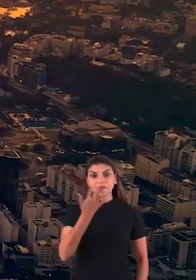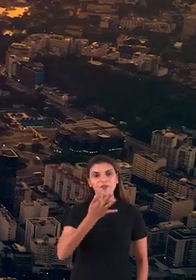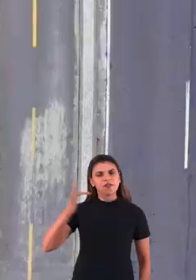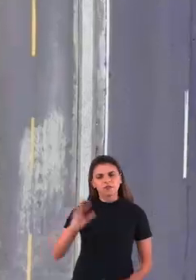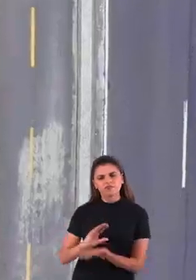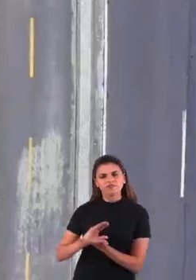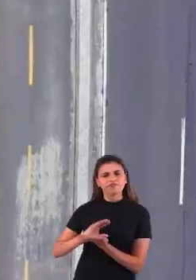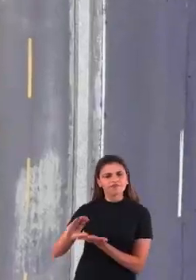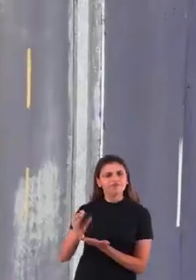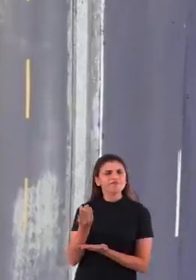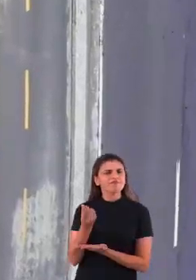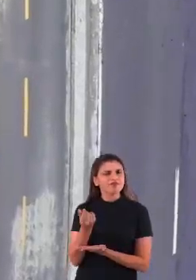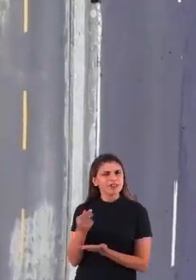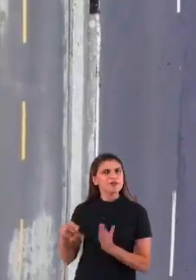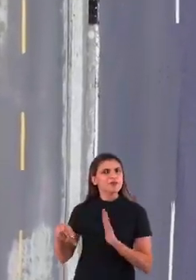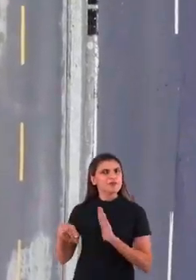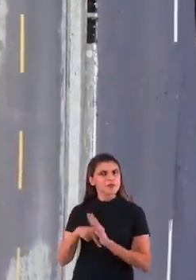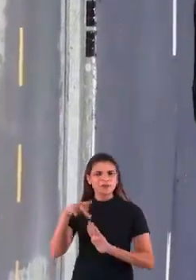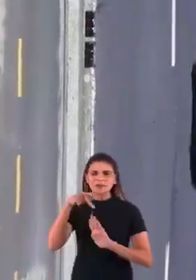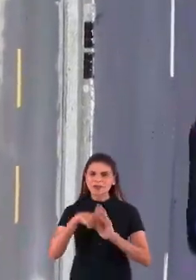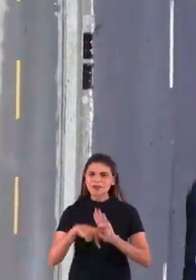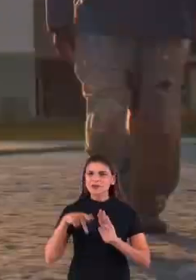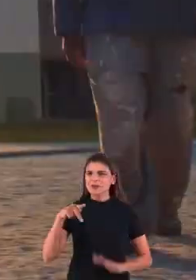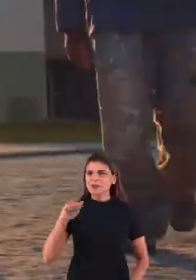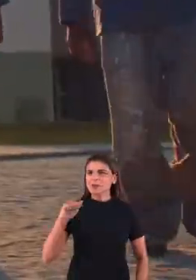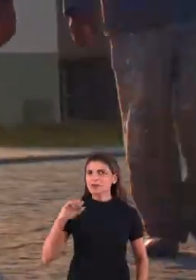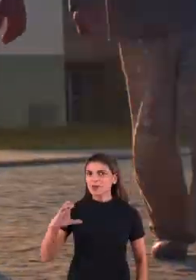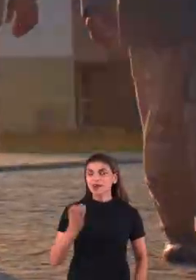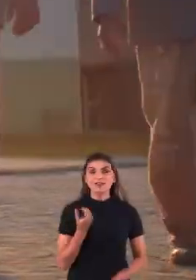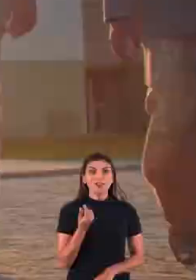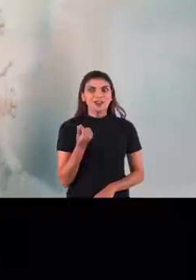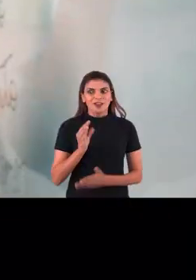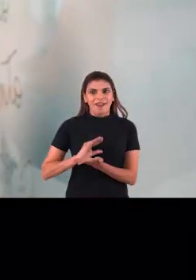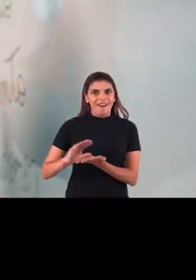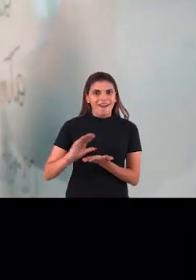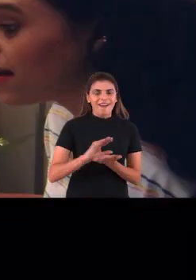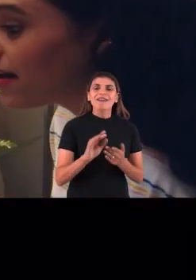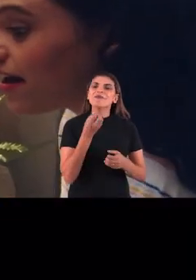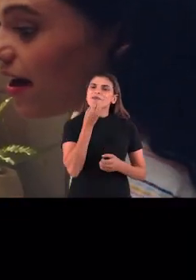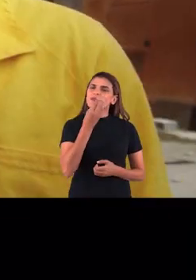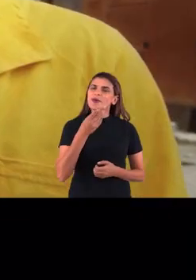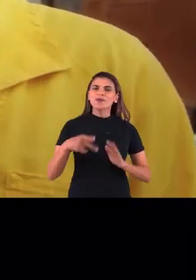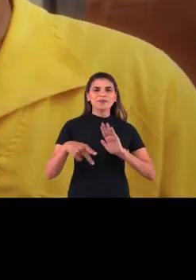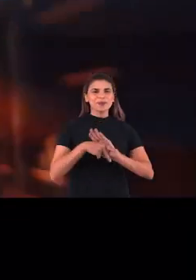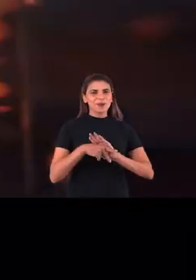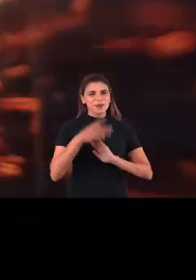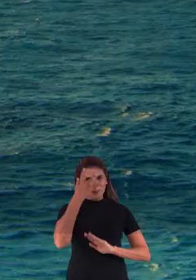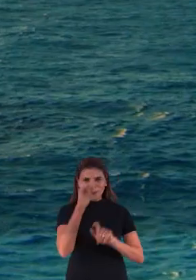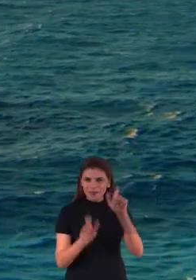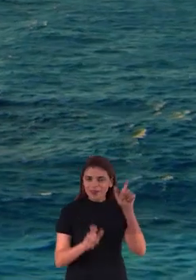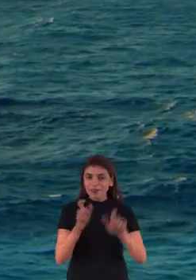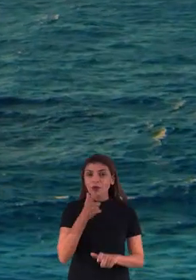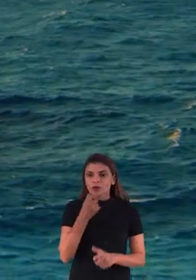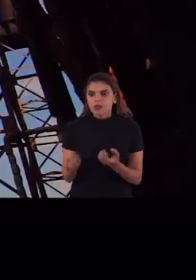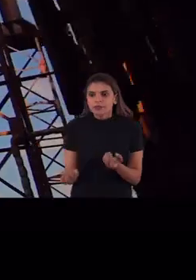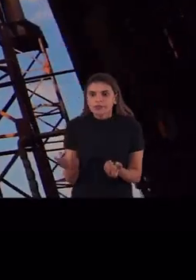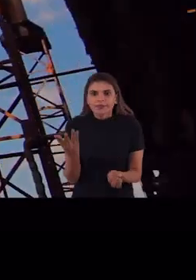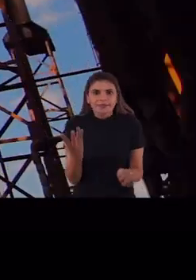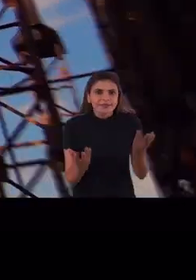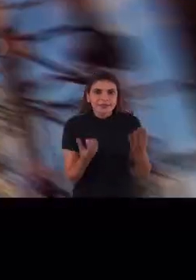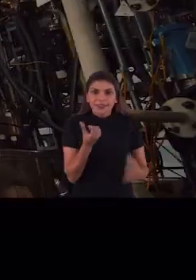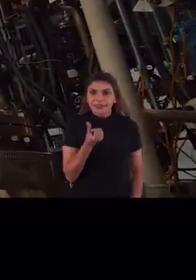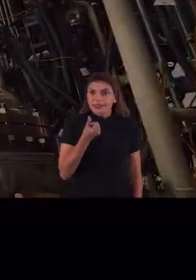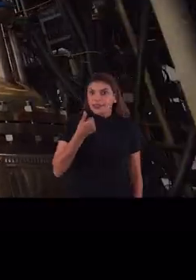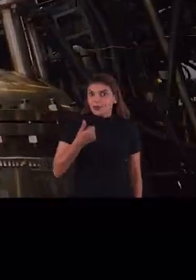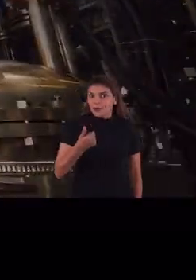governo federal investe no Rio de Janeiro com as obras do novo PAC. Isso é bom para todo mundo. É mais desenvolvimento, com a conclusão de 61 unidades